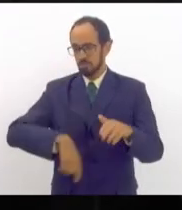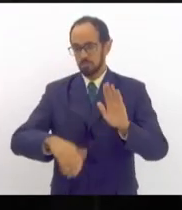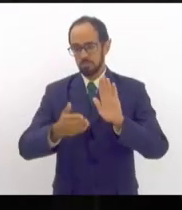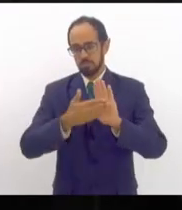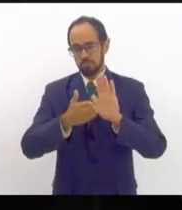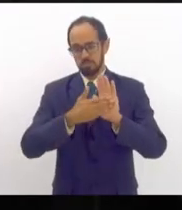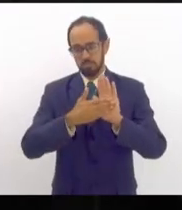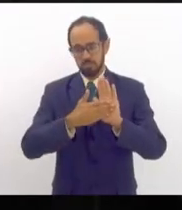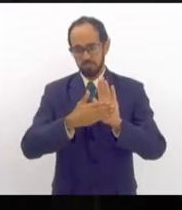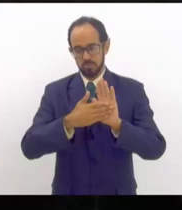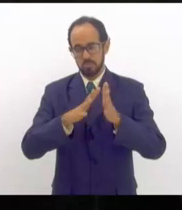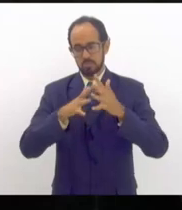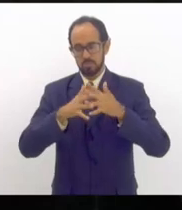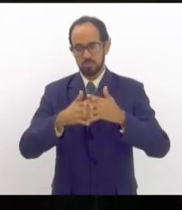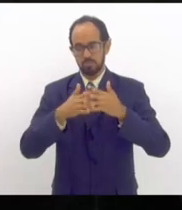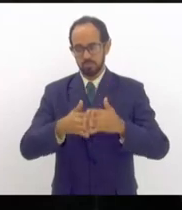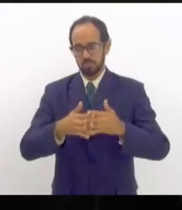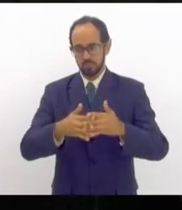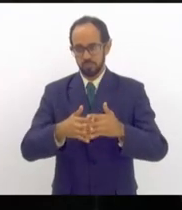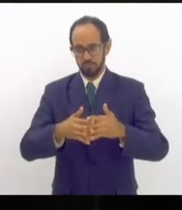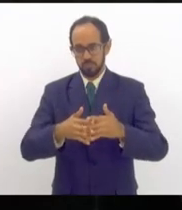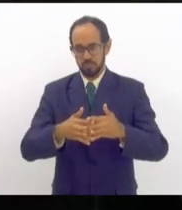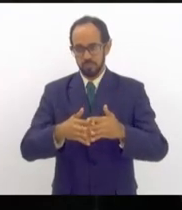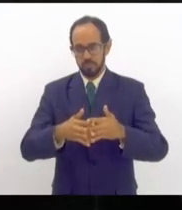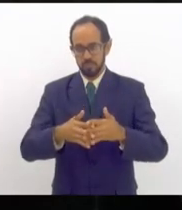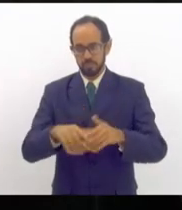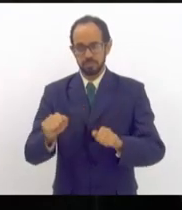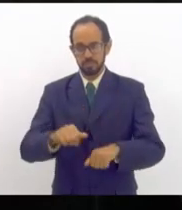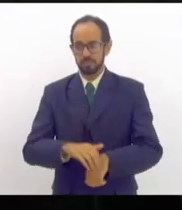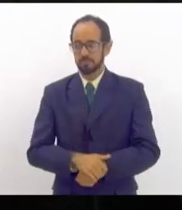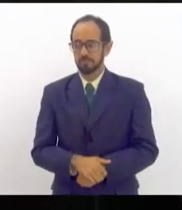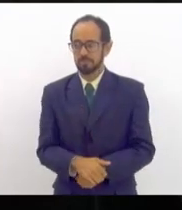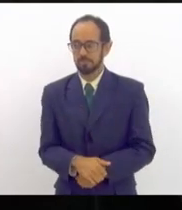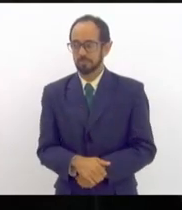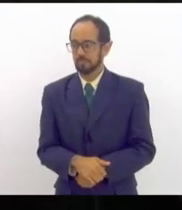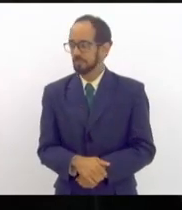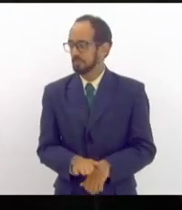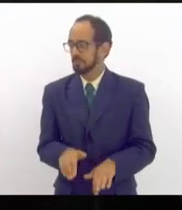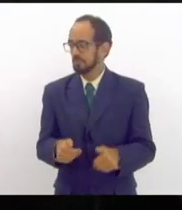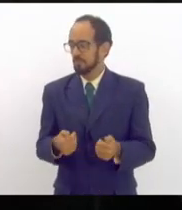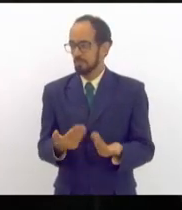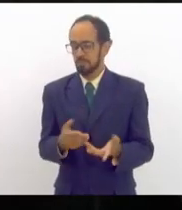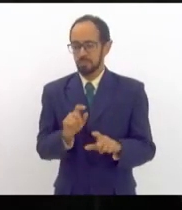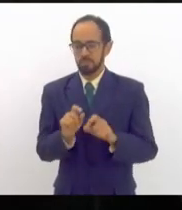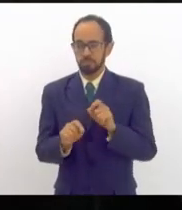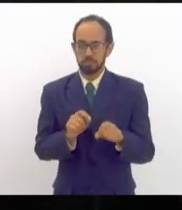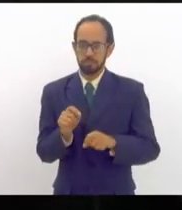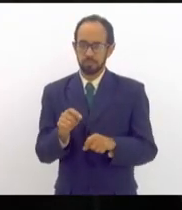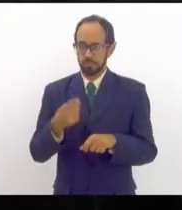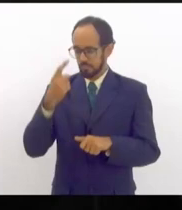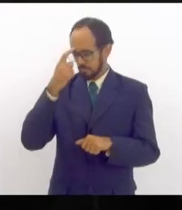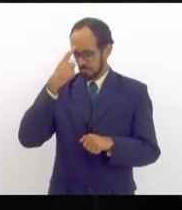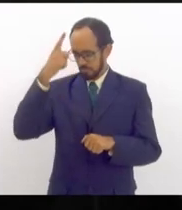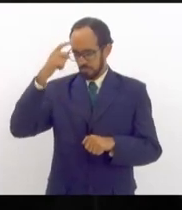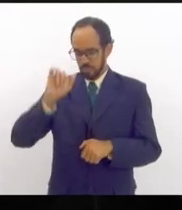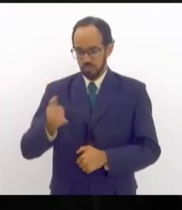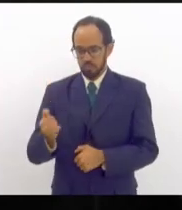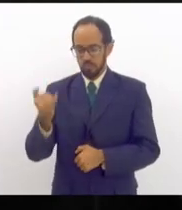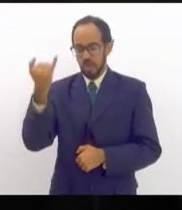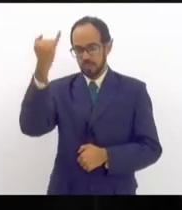costurar essa previsão para um consumidor bom essa premissa de disparar a inflação